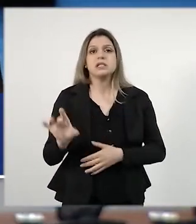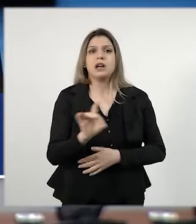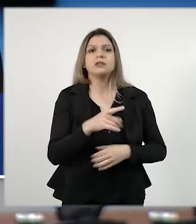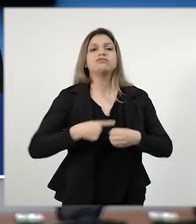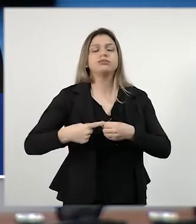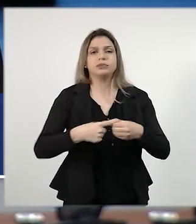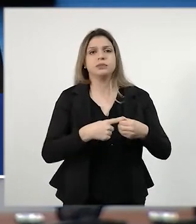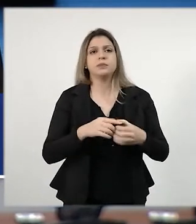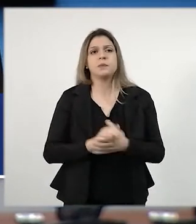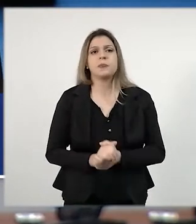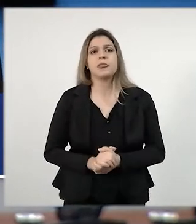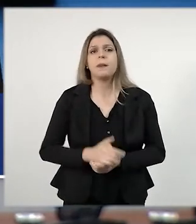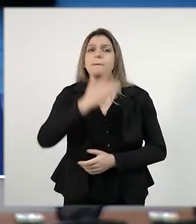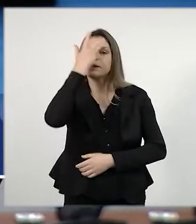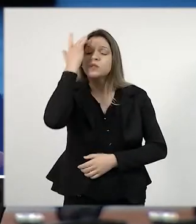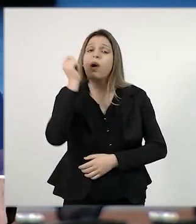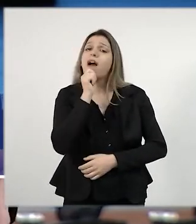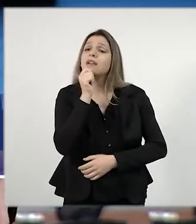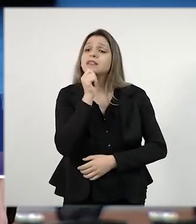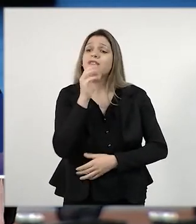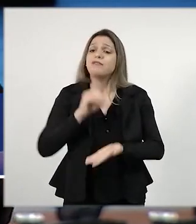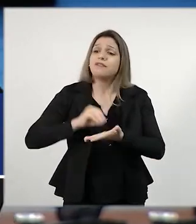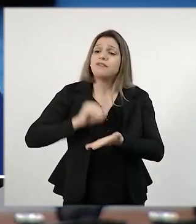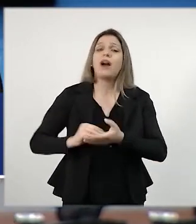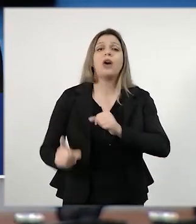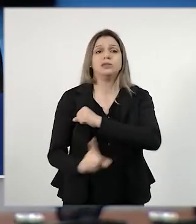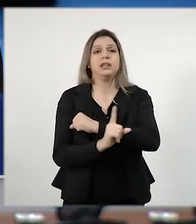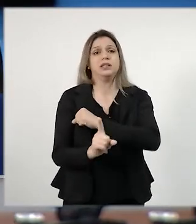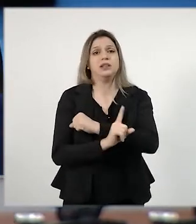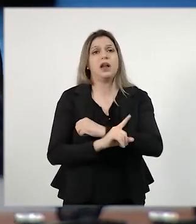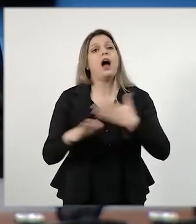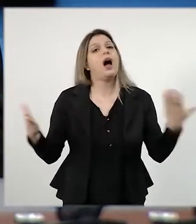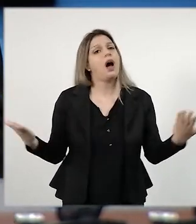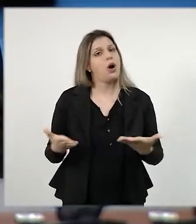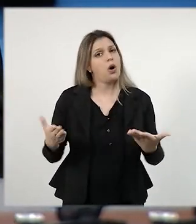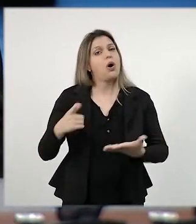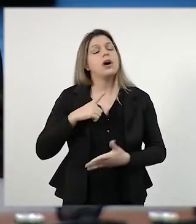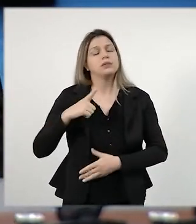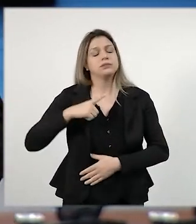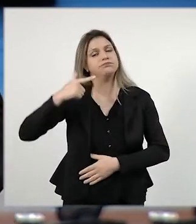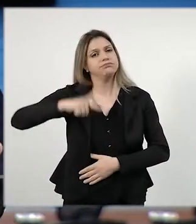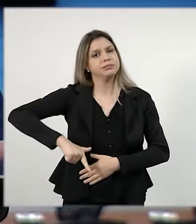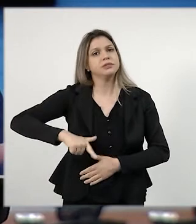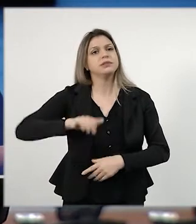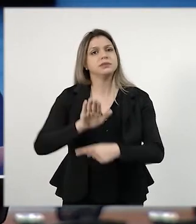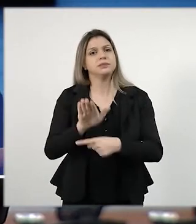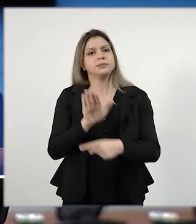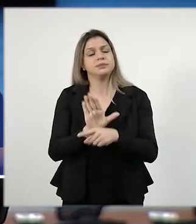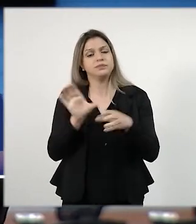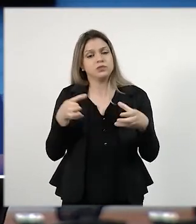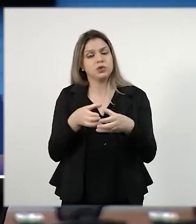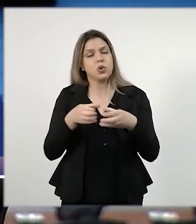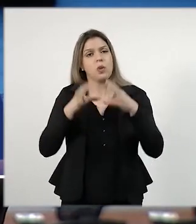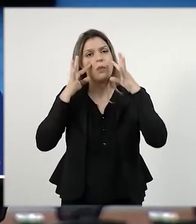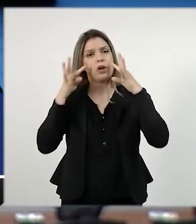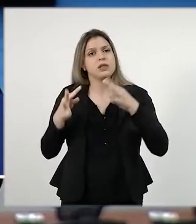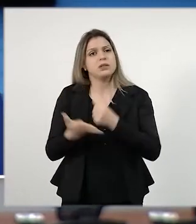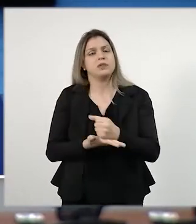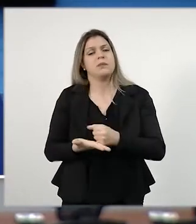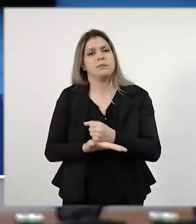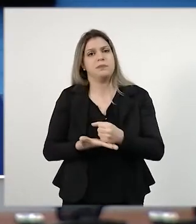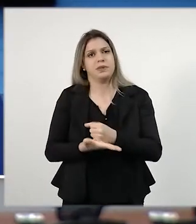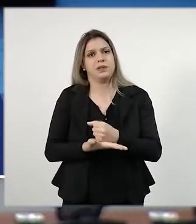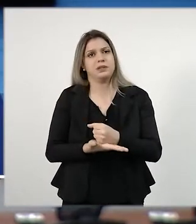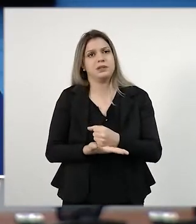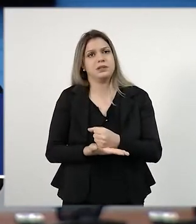não é atendida pelas equipes de saúde da família poderá contar com um novo reforço, as equipes de atenção primária, que na